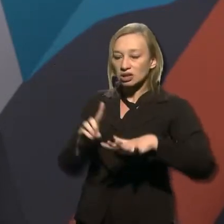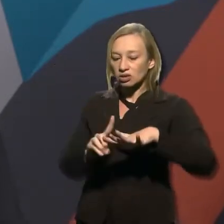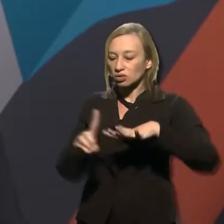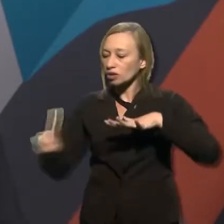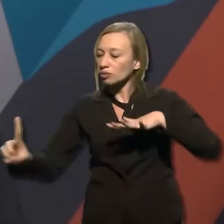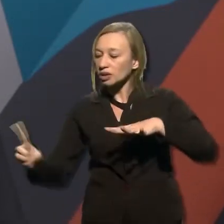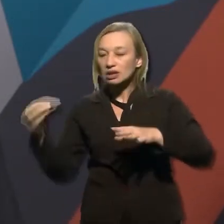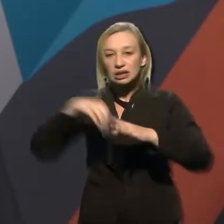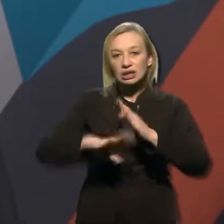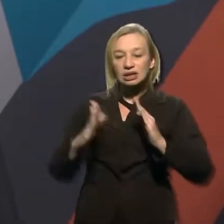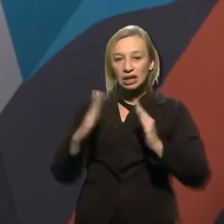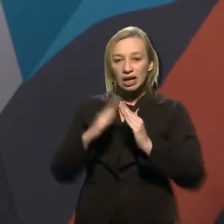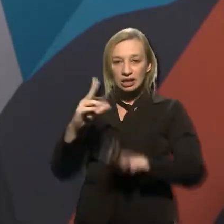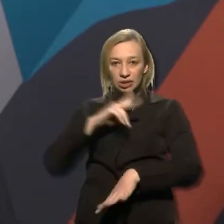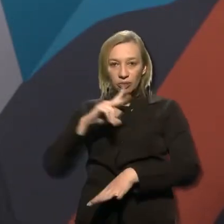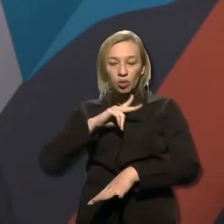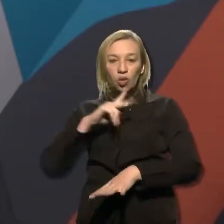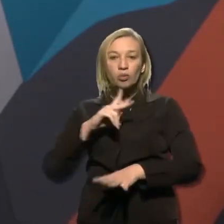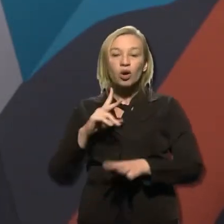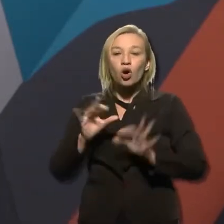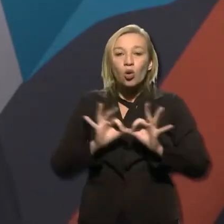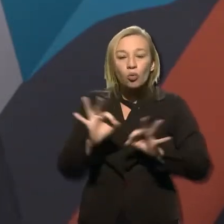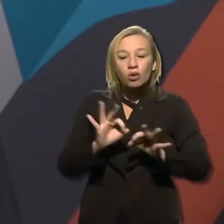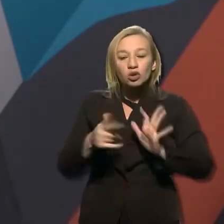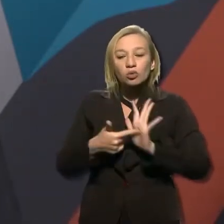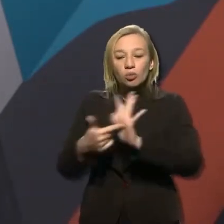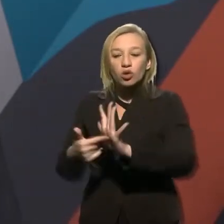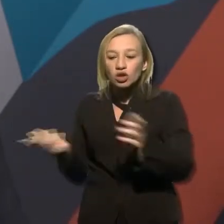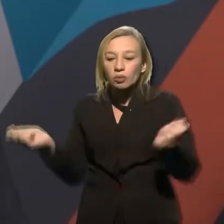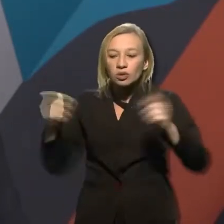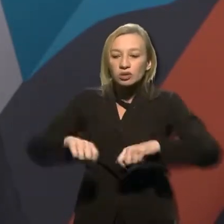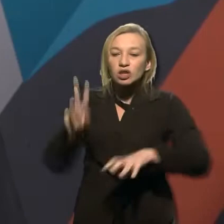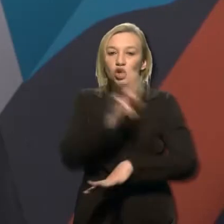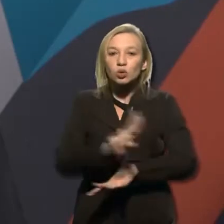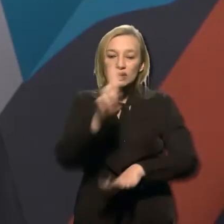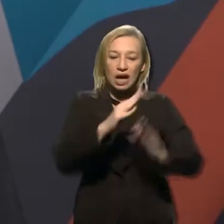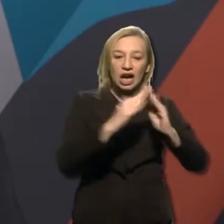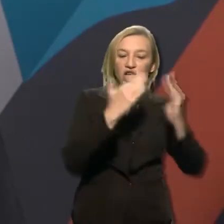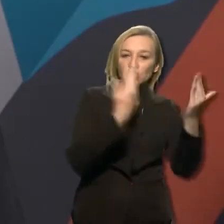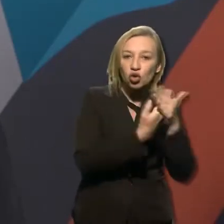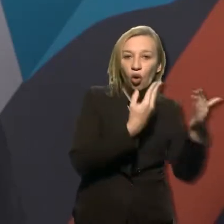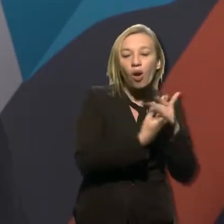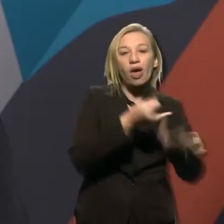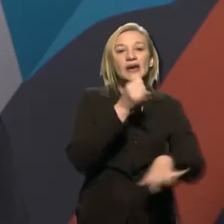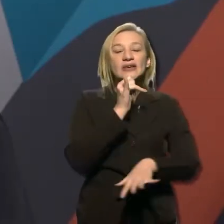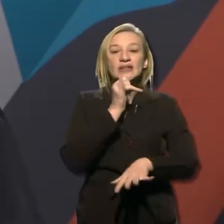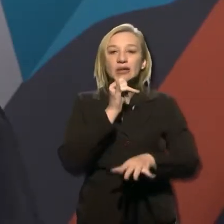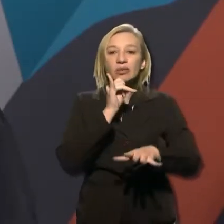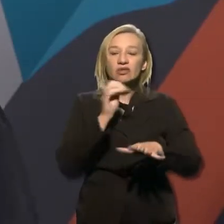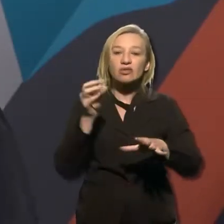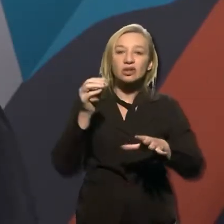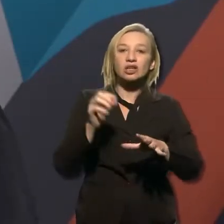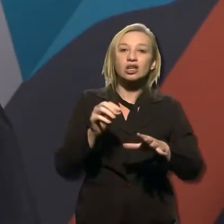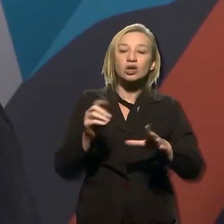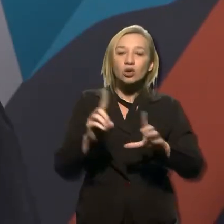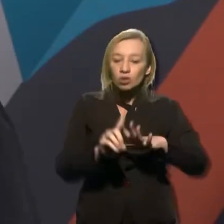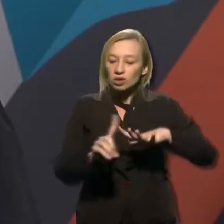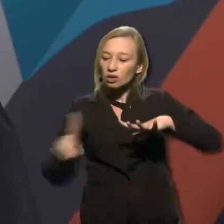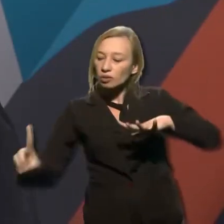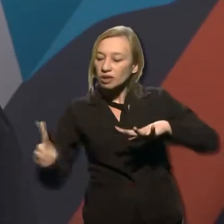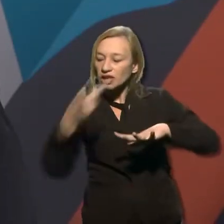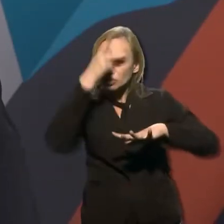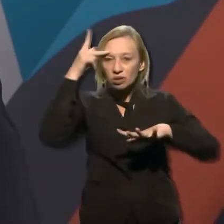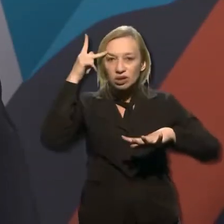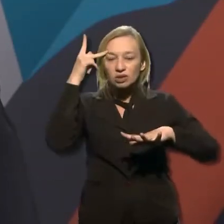questão, né, da dificuldade do isolamento social dentro das próprias casas. O plano aponta a possibilidade de usar escolas, por exemplo,